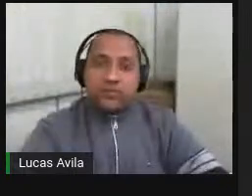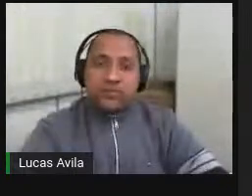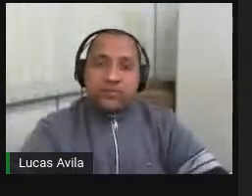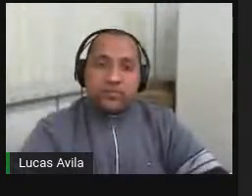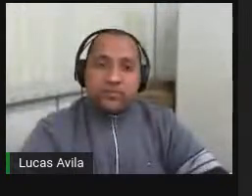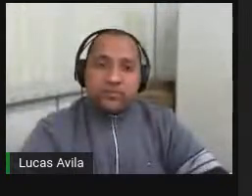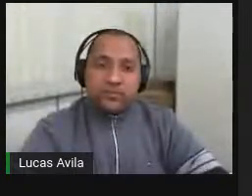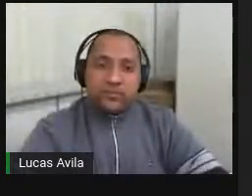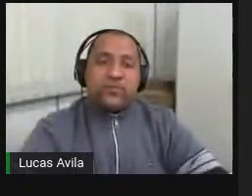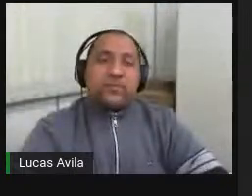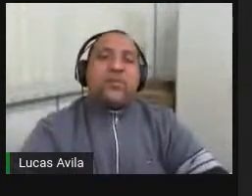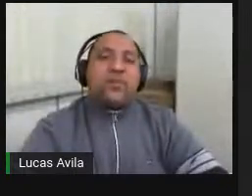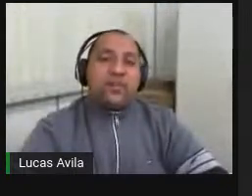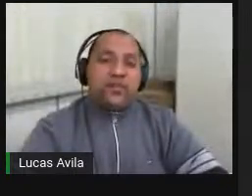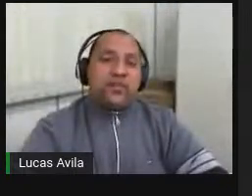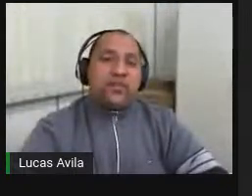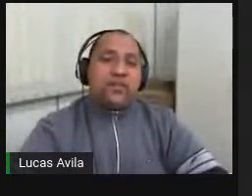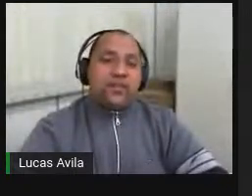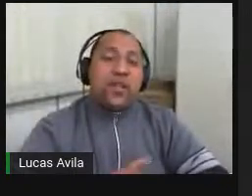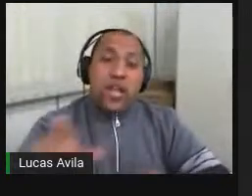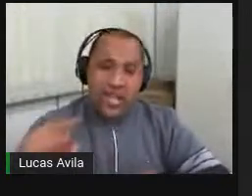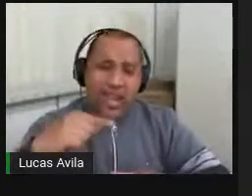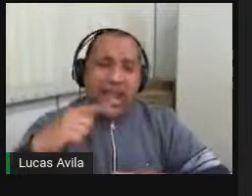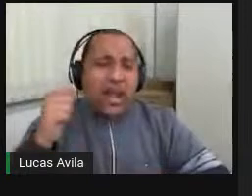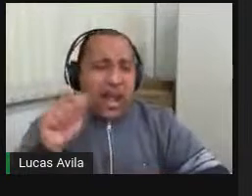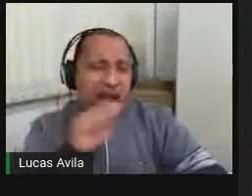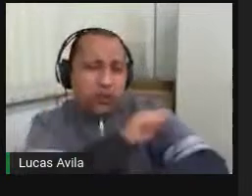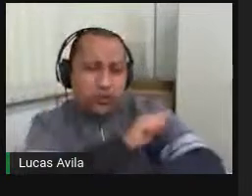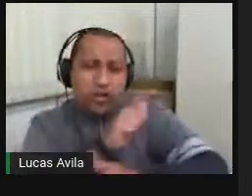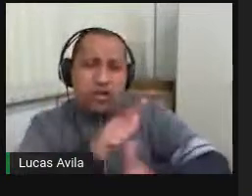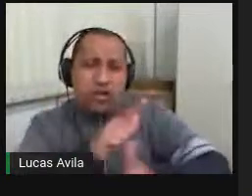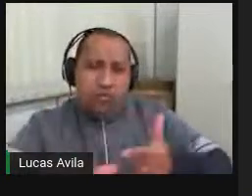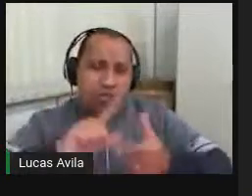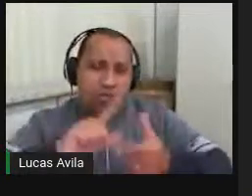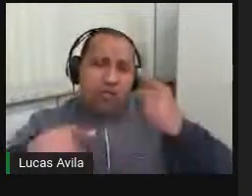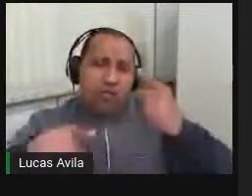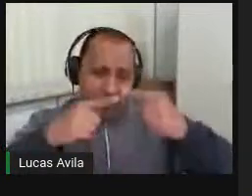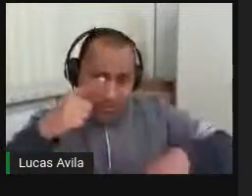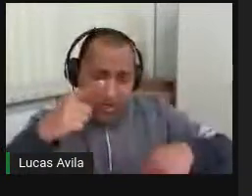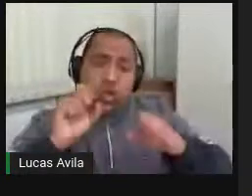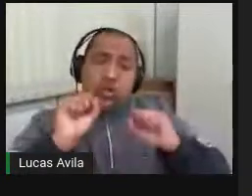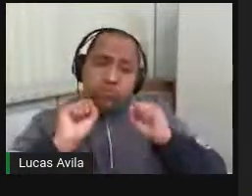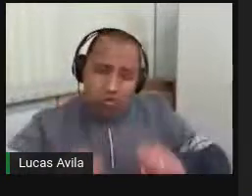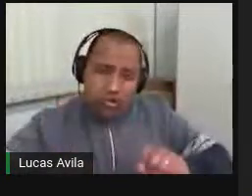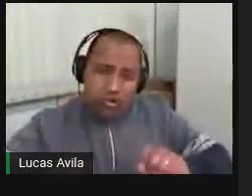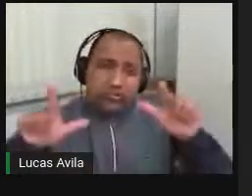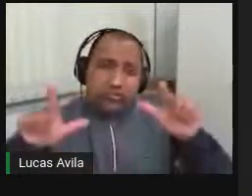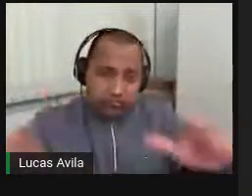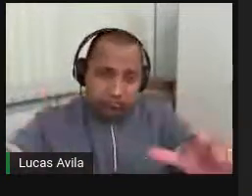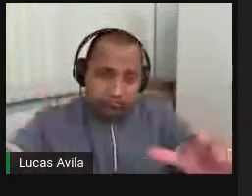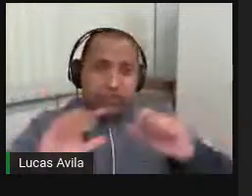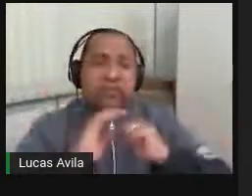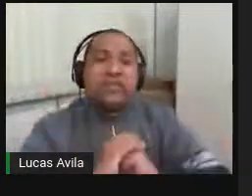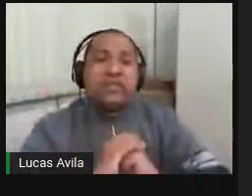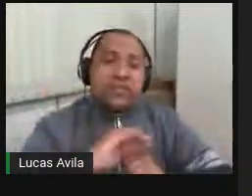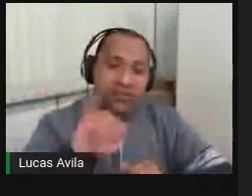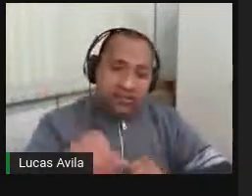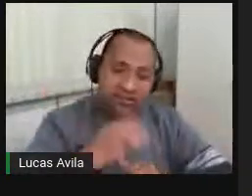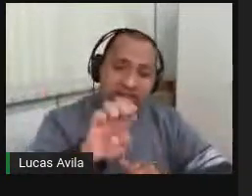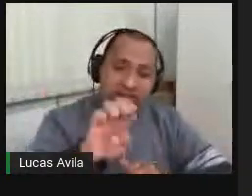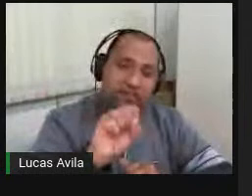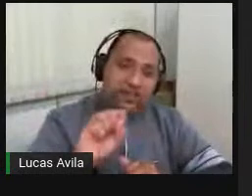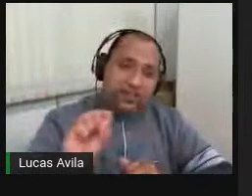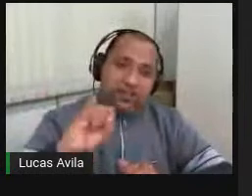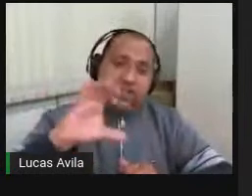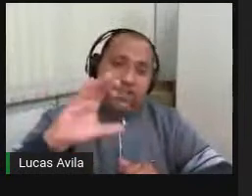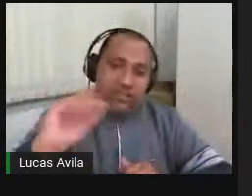Chamaremos novamente a aluna que teve problema de conexão para que a professora possa alcançar o grau. Jéssica Reis de